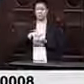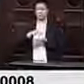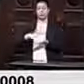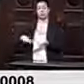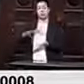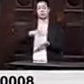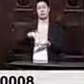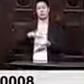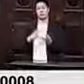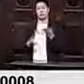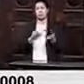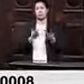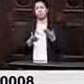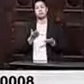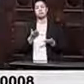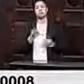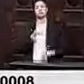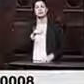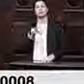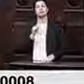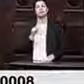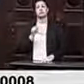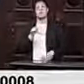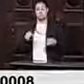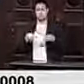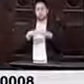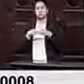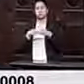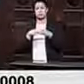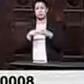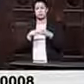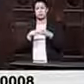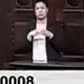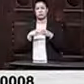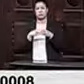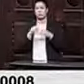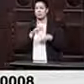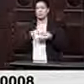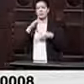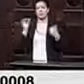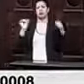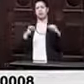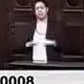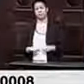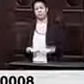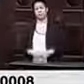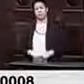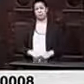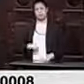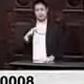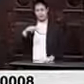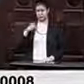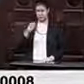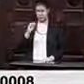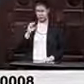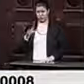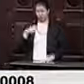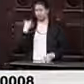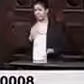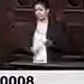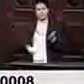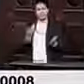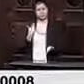conservador, a direita, fica mais desmoralizada. e fica mais